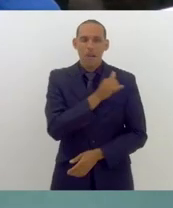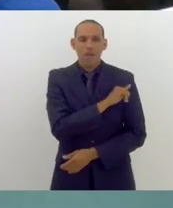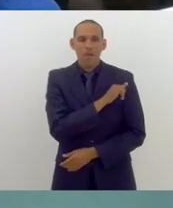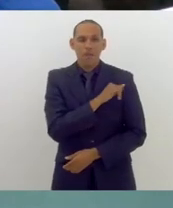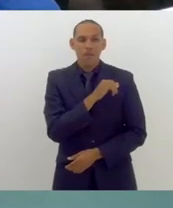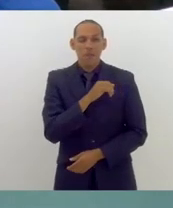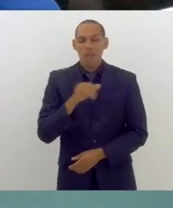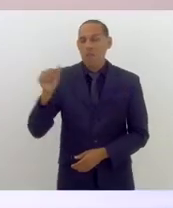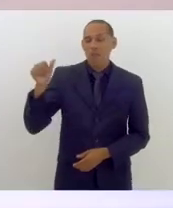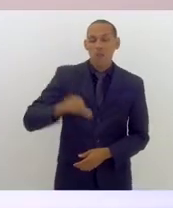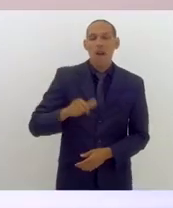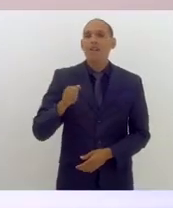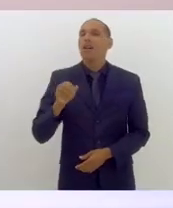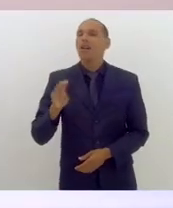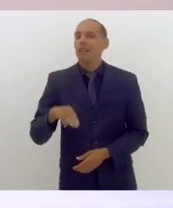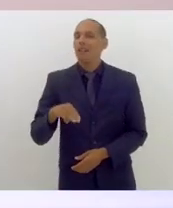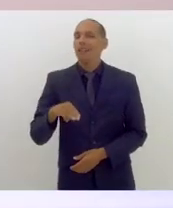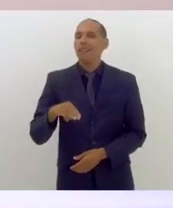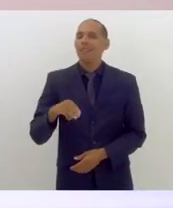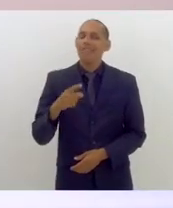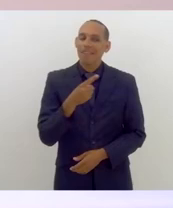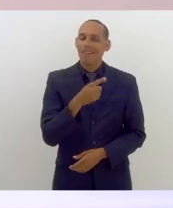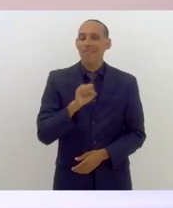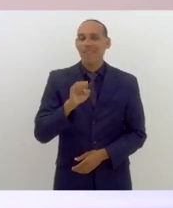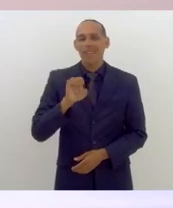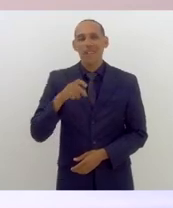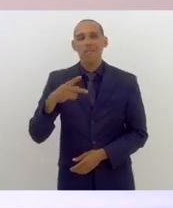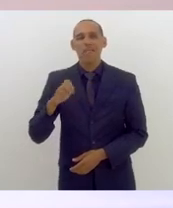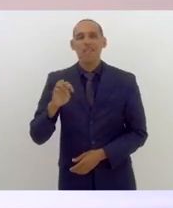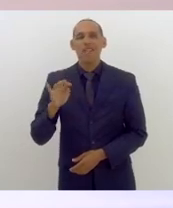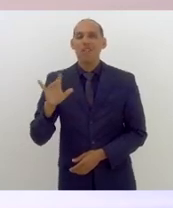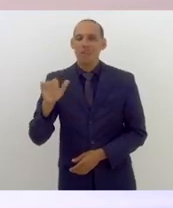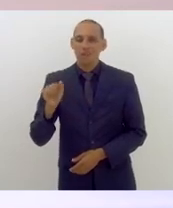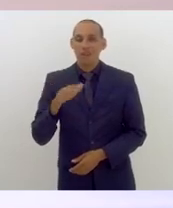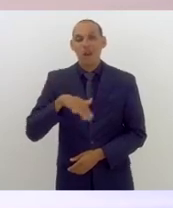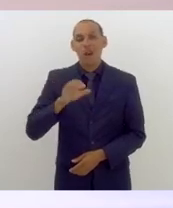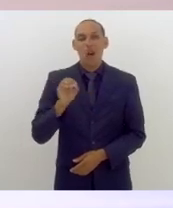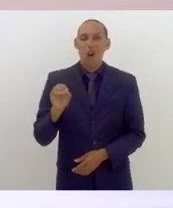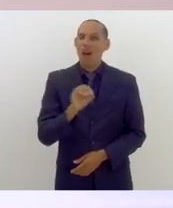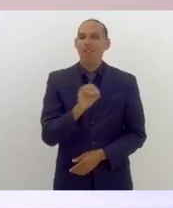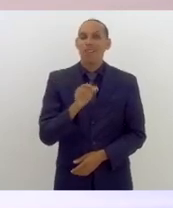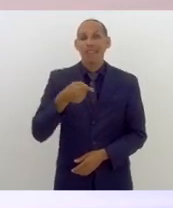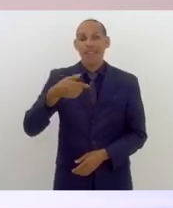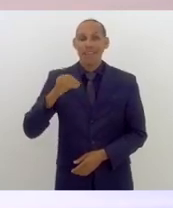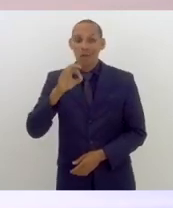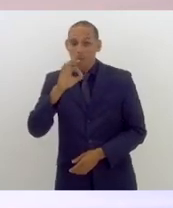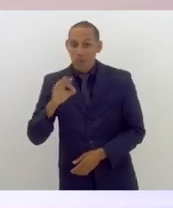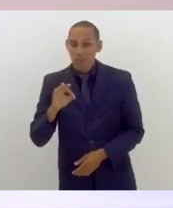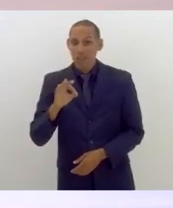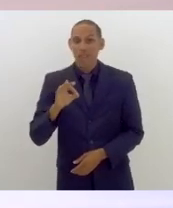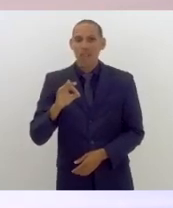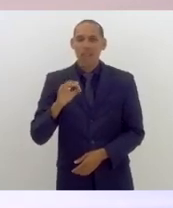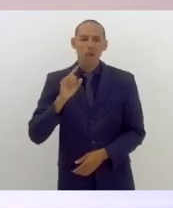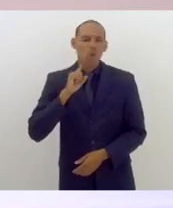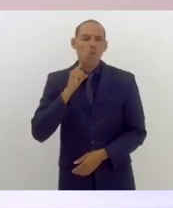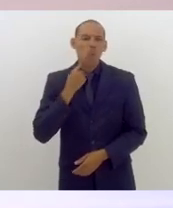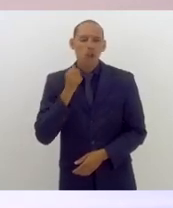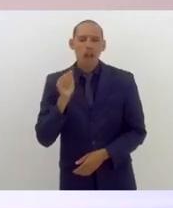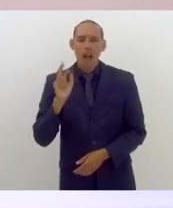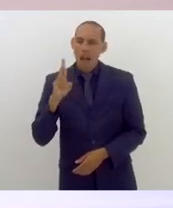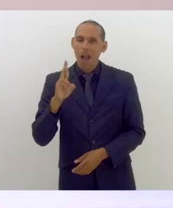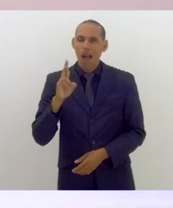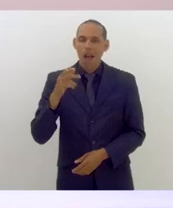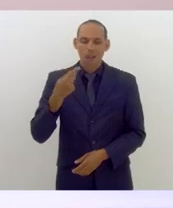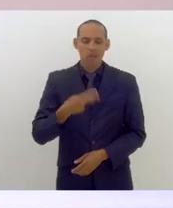Janeiro é Sepetiba é na zona oeste 70% da poluição do ar do município de Janeiro